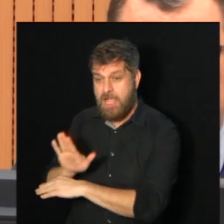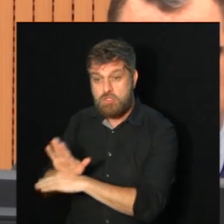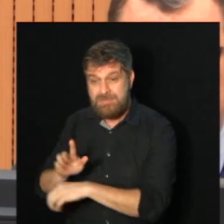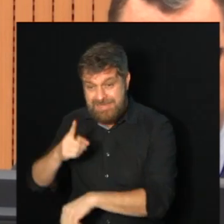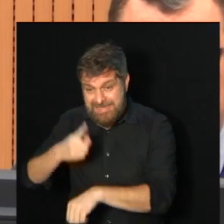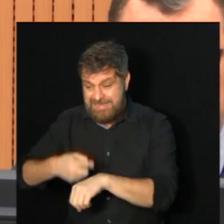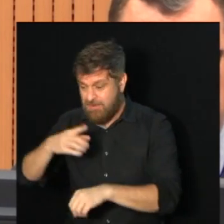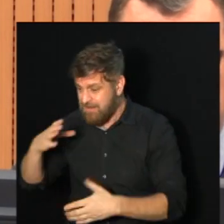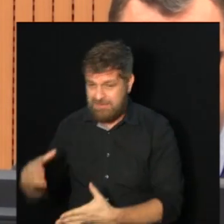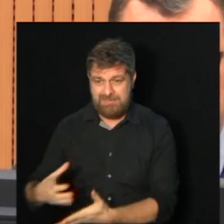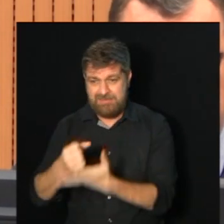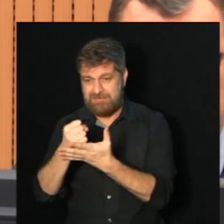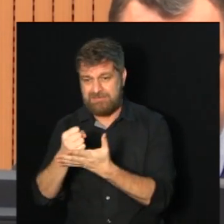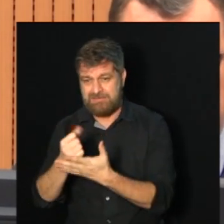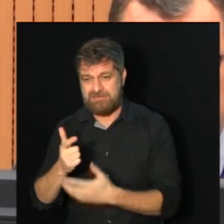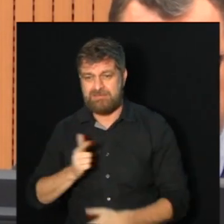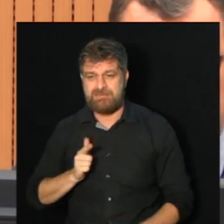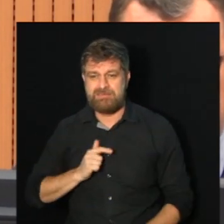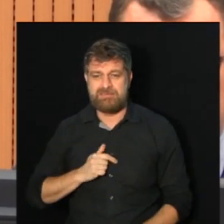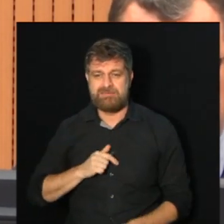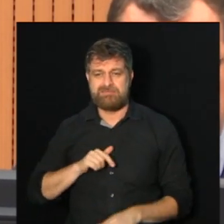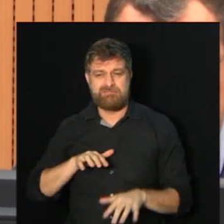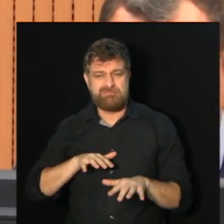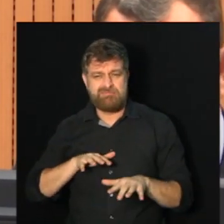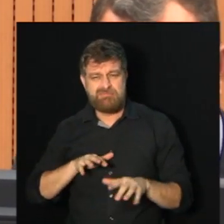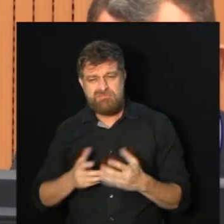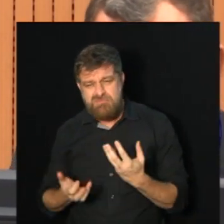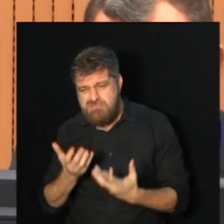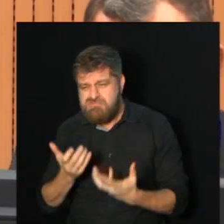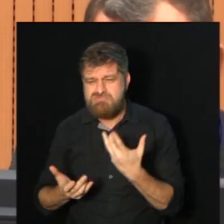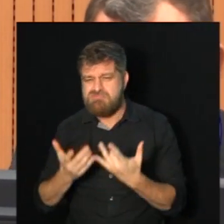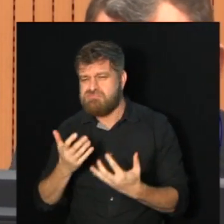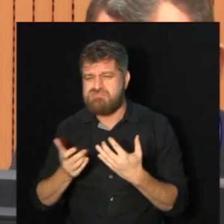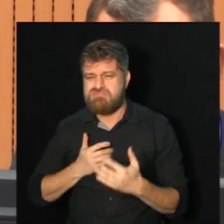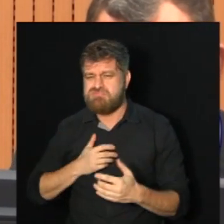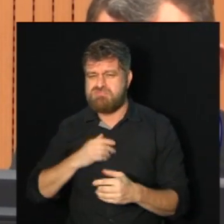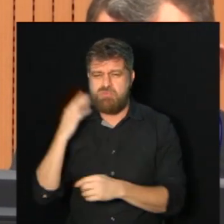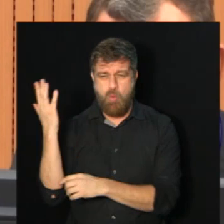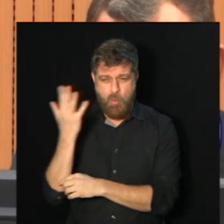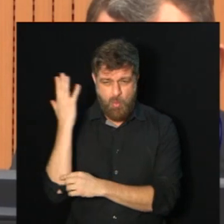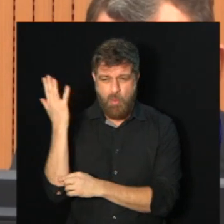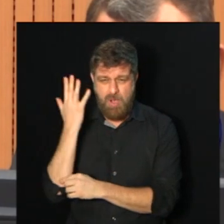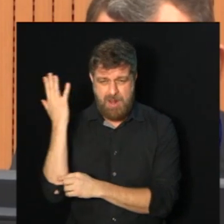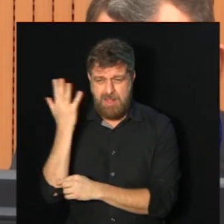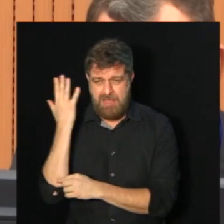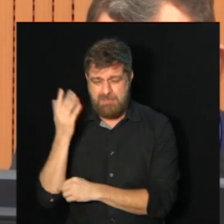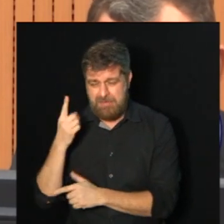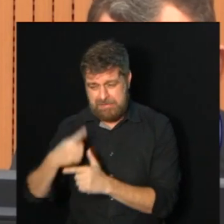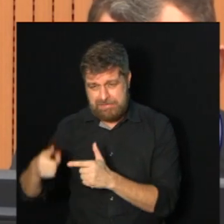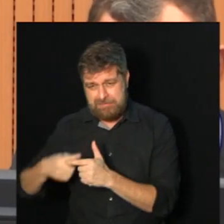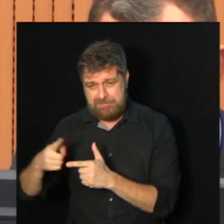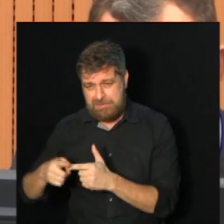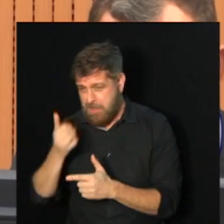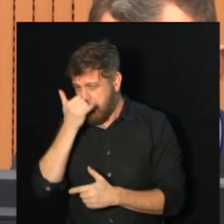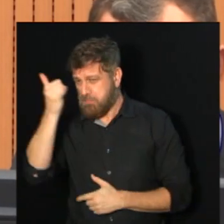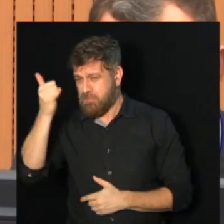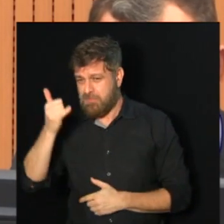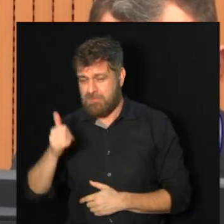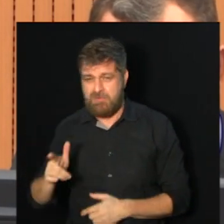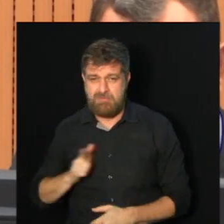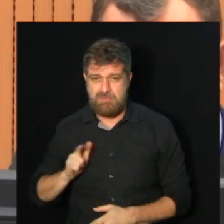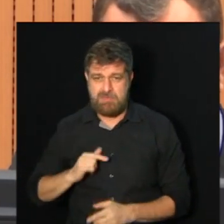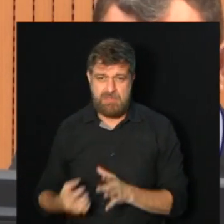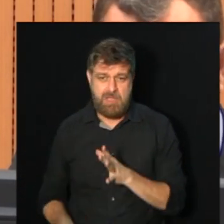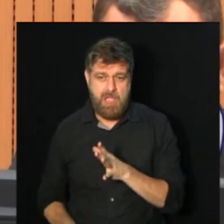emergências, tipicamente catástrofes relacionadas com o tempo, ou alguma outra catástrofe